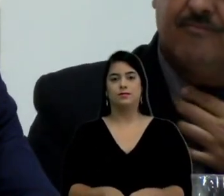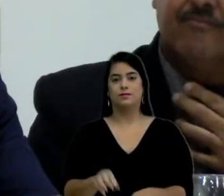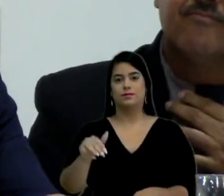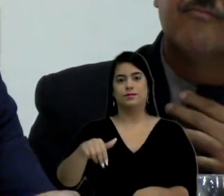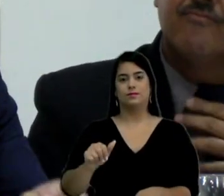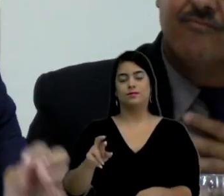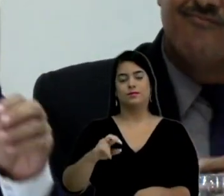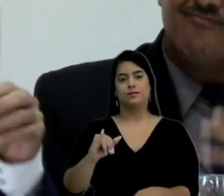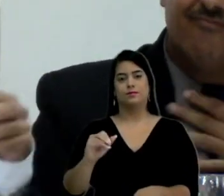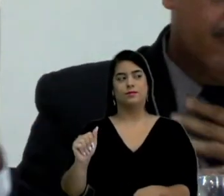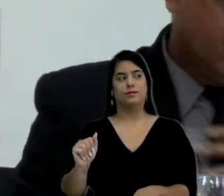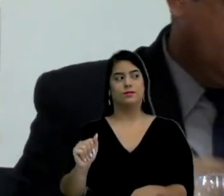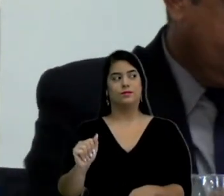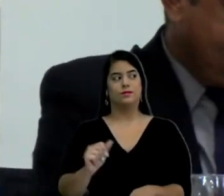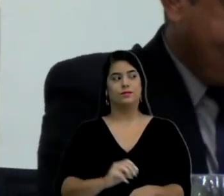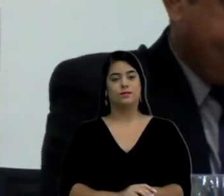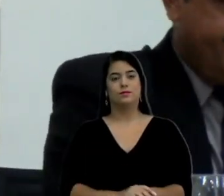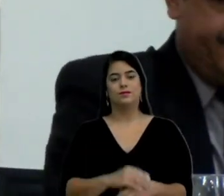Maria